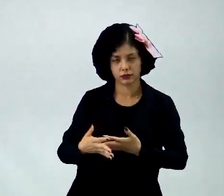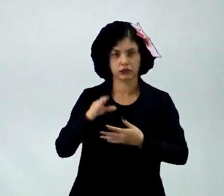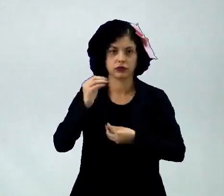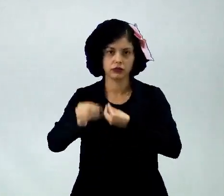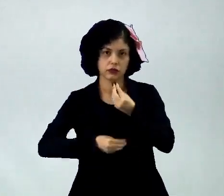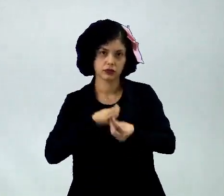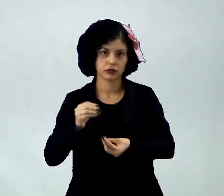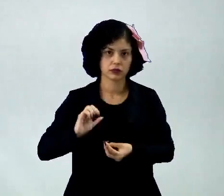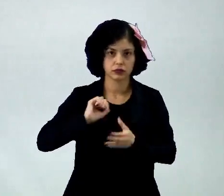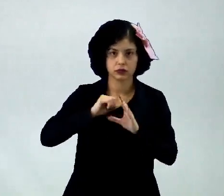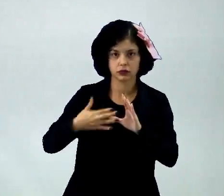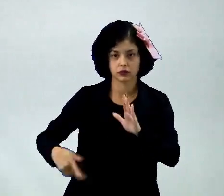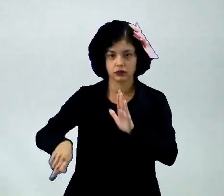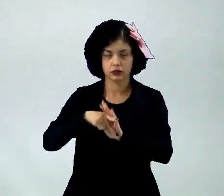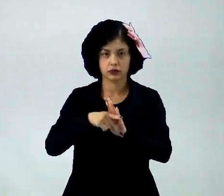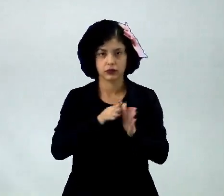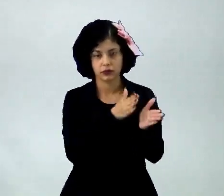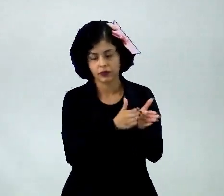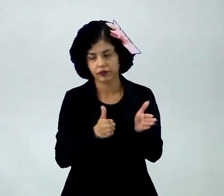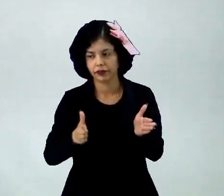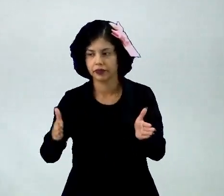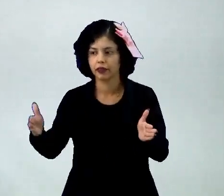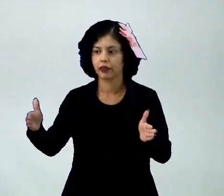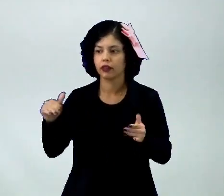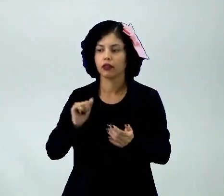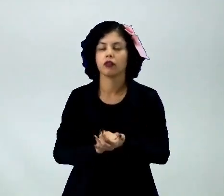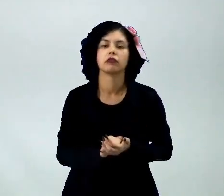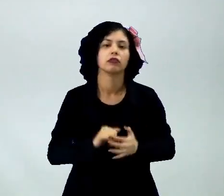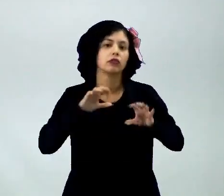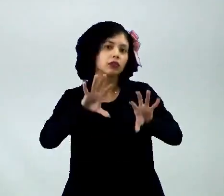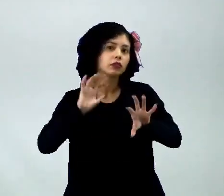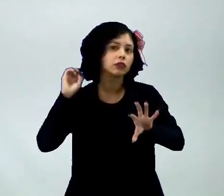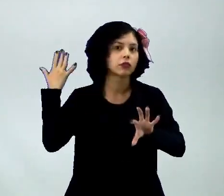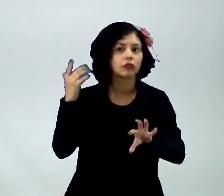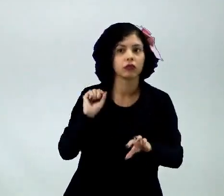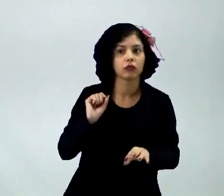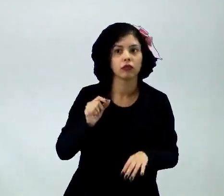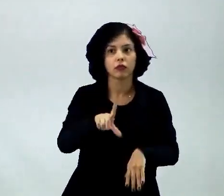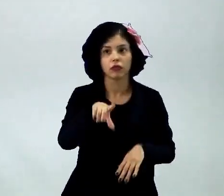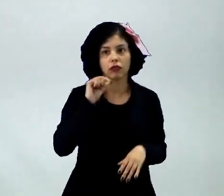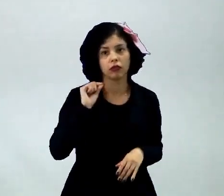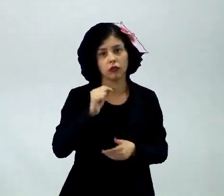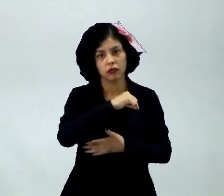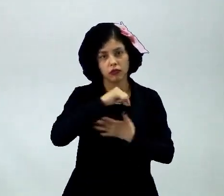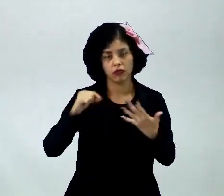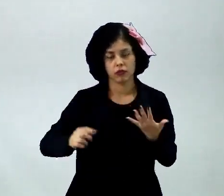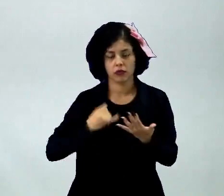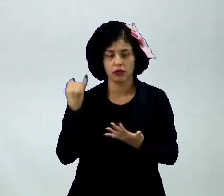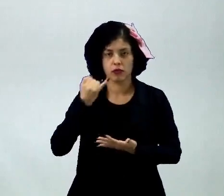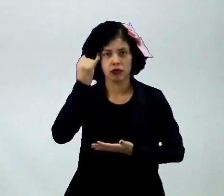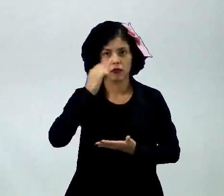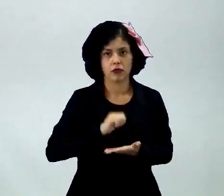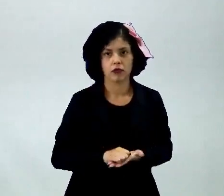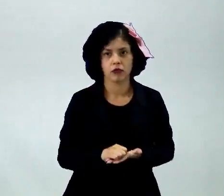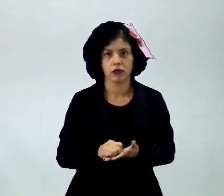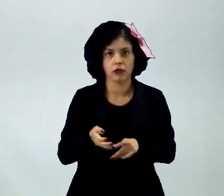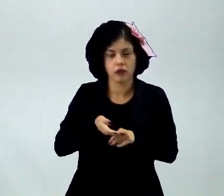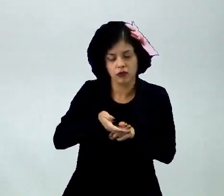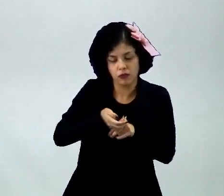como é que as características eram passadas. E aí, para isso, ele escolheu um elemento bem especial. Ele